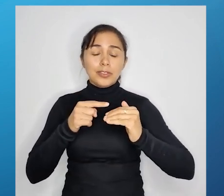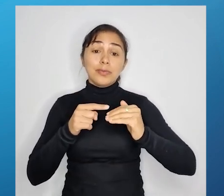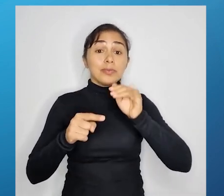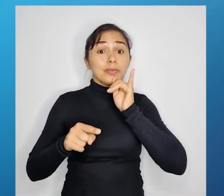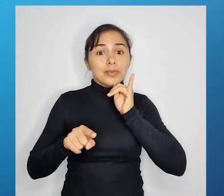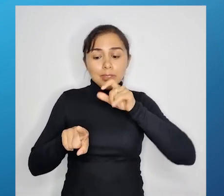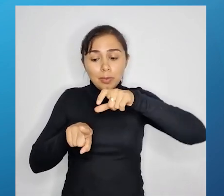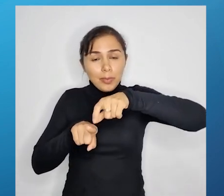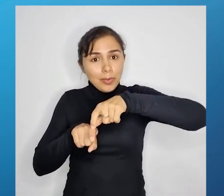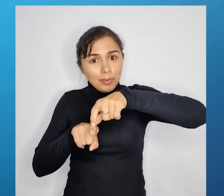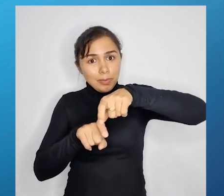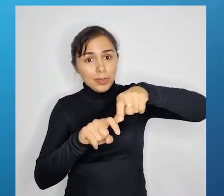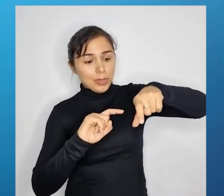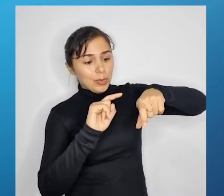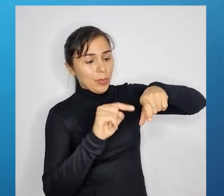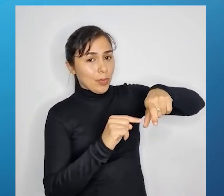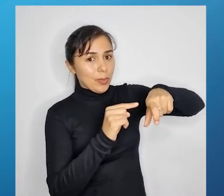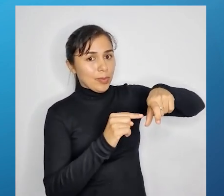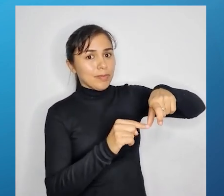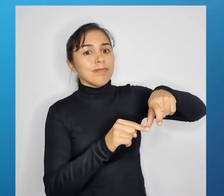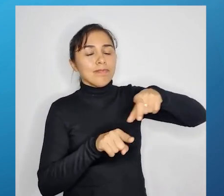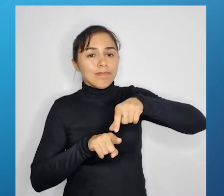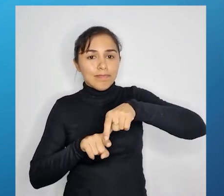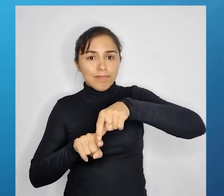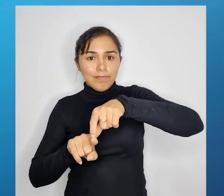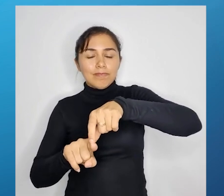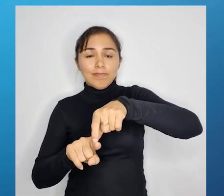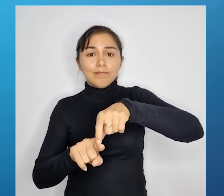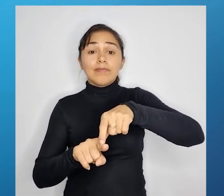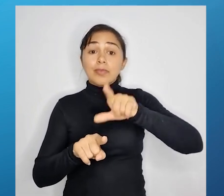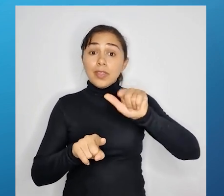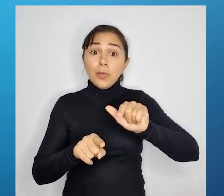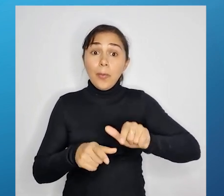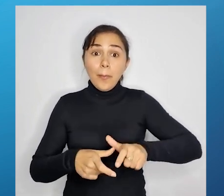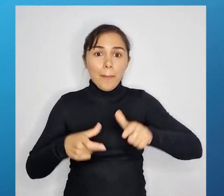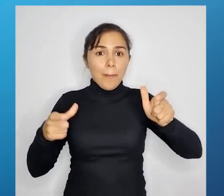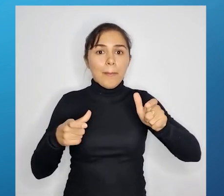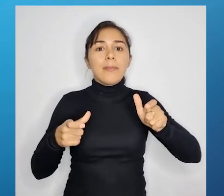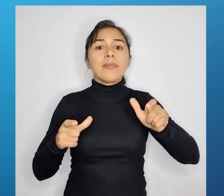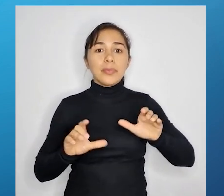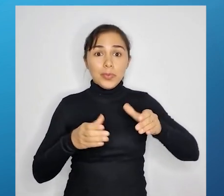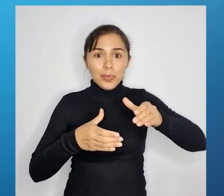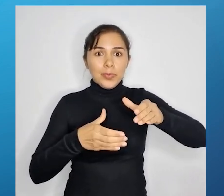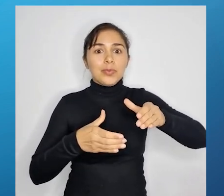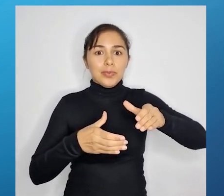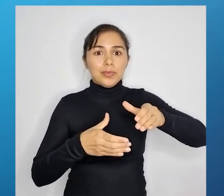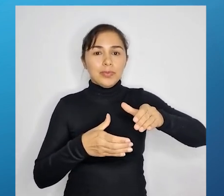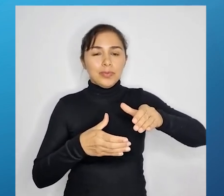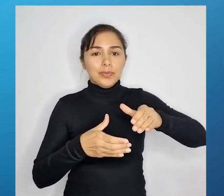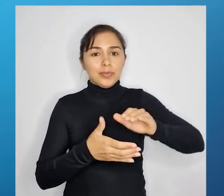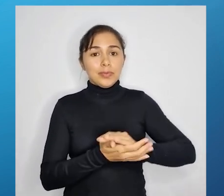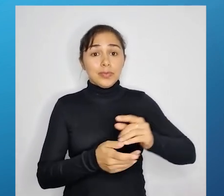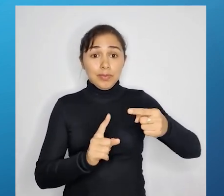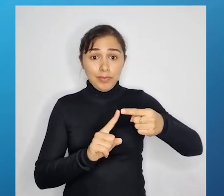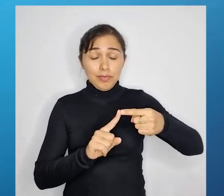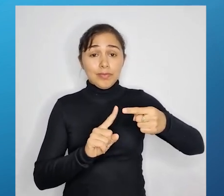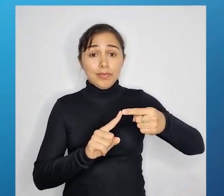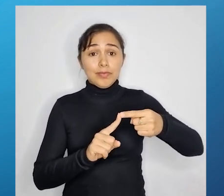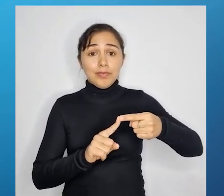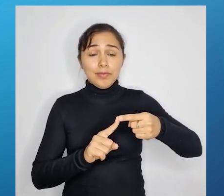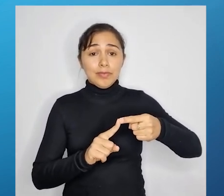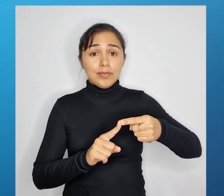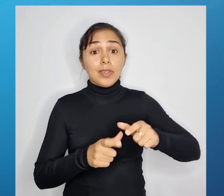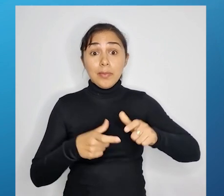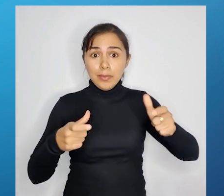caracóis, caramujos e também as lesmas. Representam o maior grupo dos moluscos. Os gastrópodes são, na sua